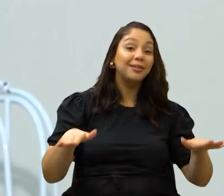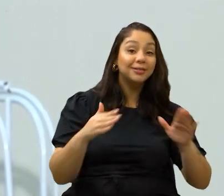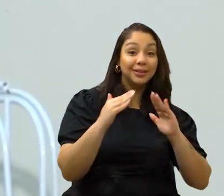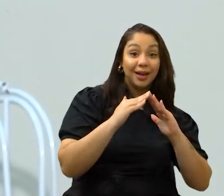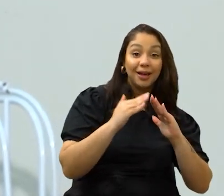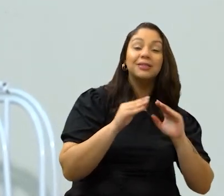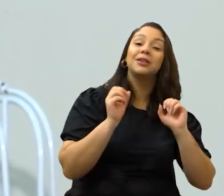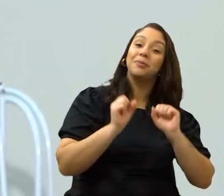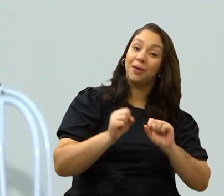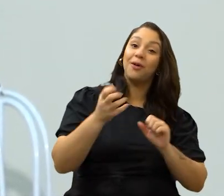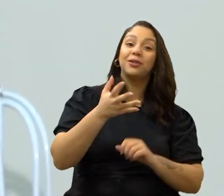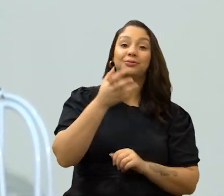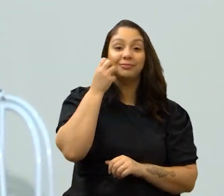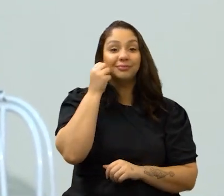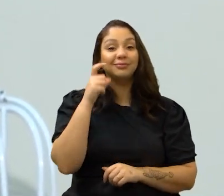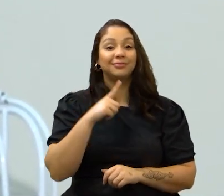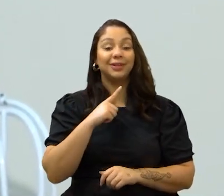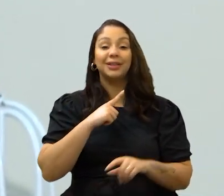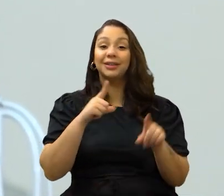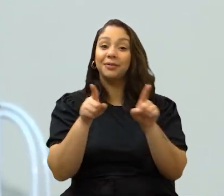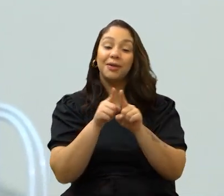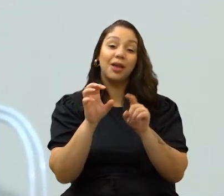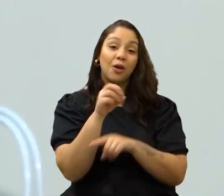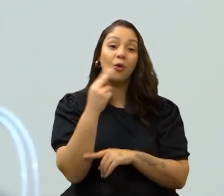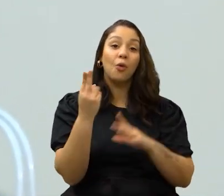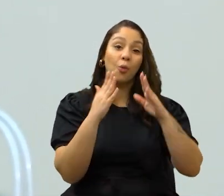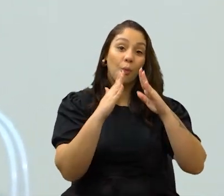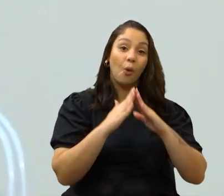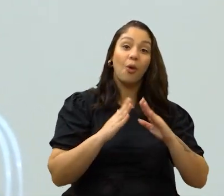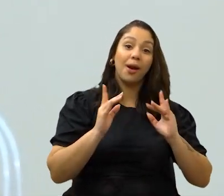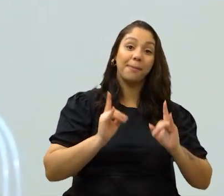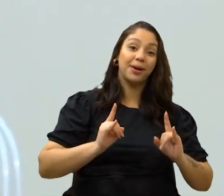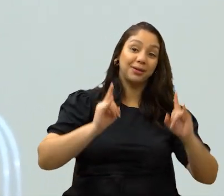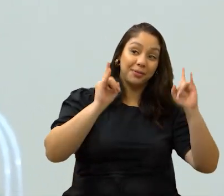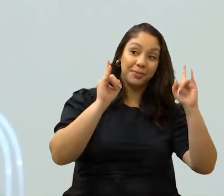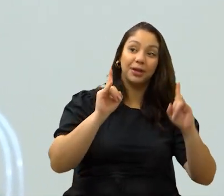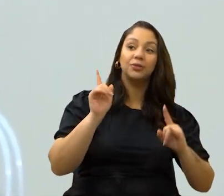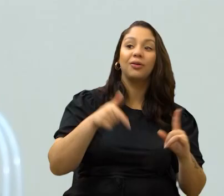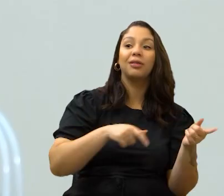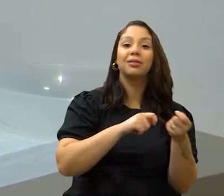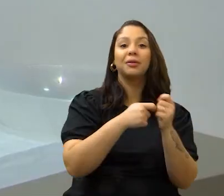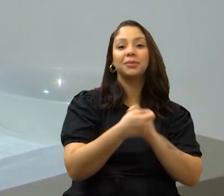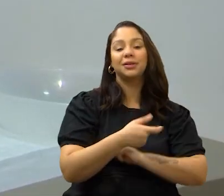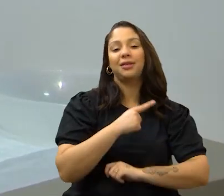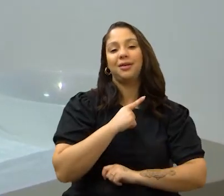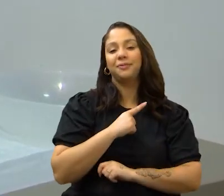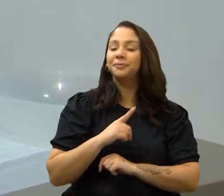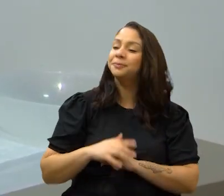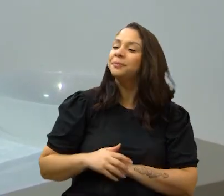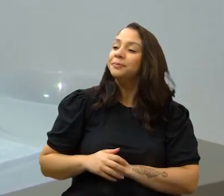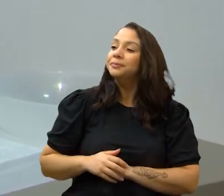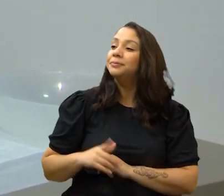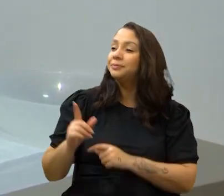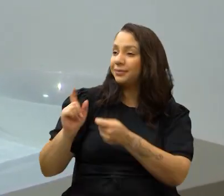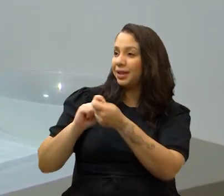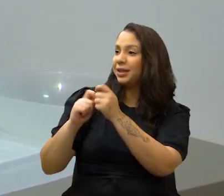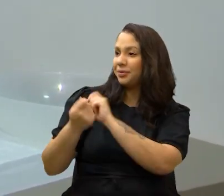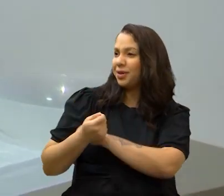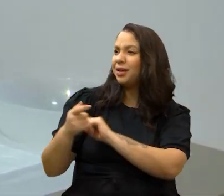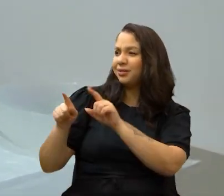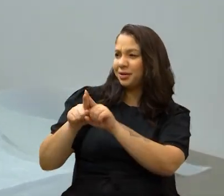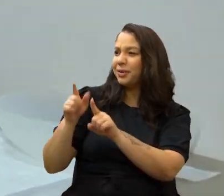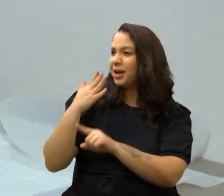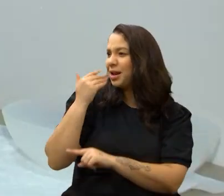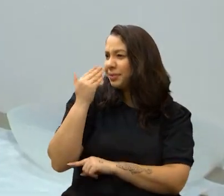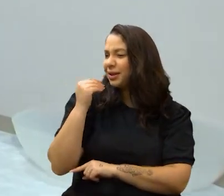tem criança, né? Quando a gente mora em apartamento, então são animais adaptáveis. Adaptáveis em